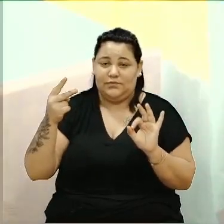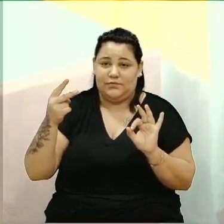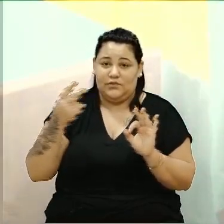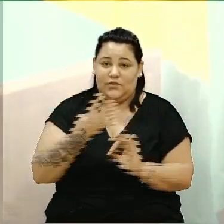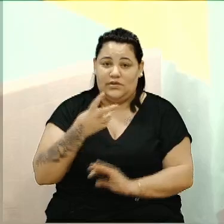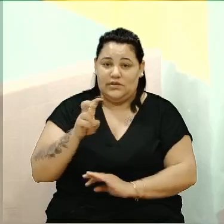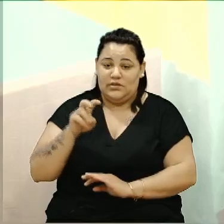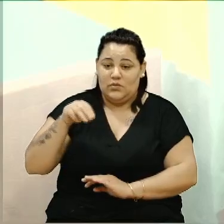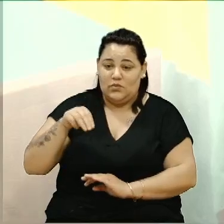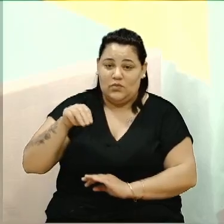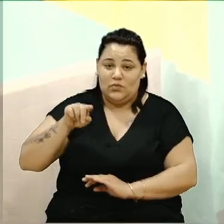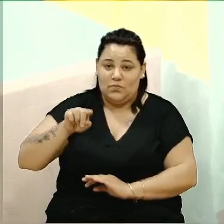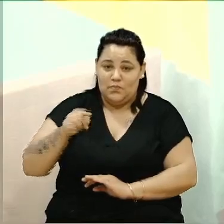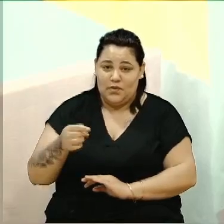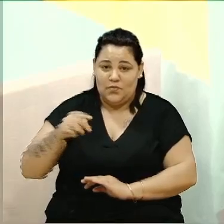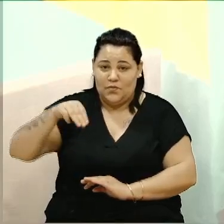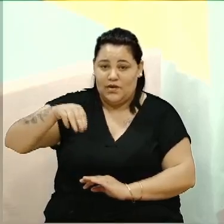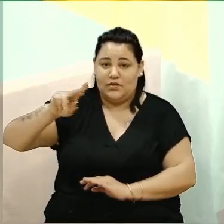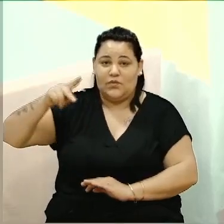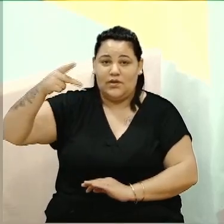metros quadrados. Total gasto,